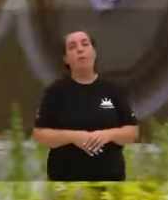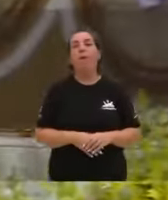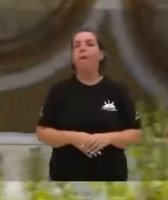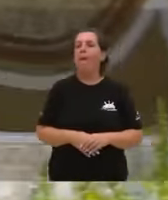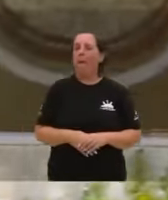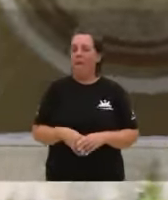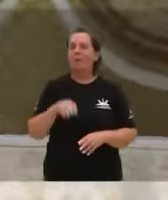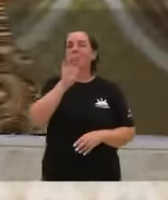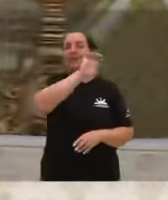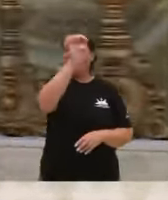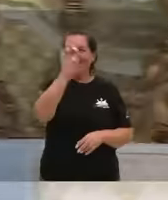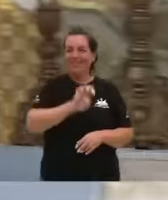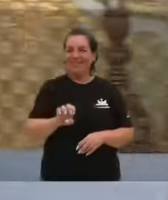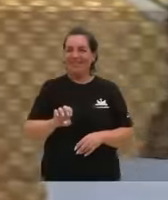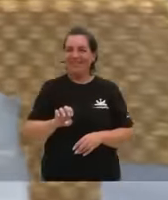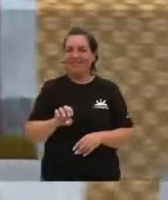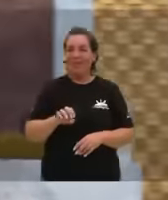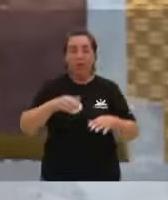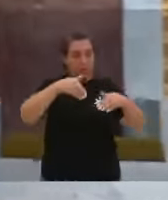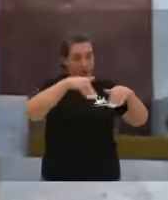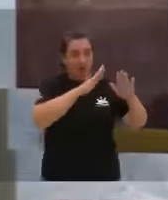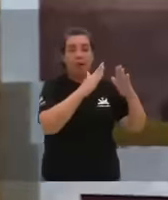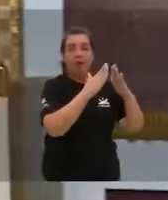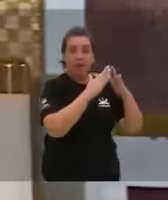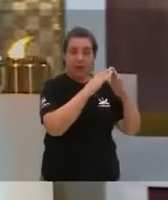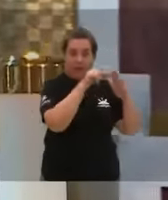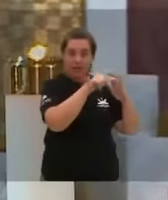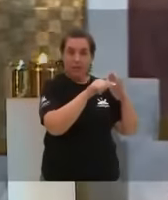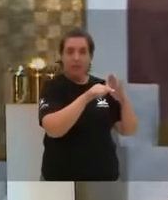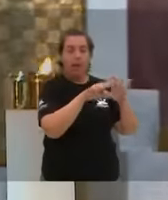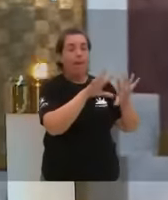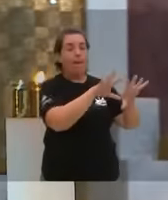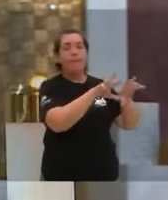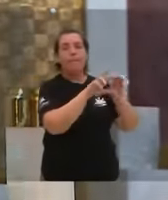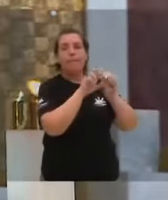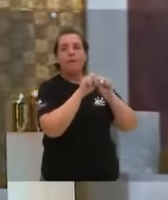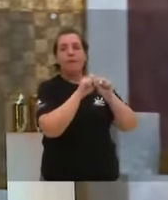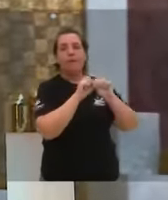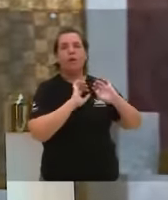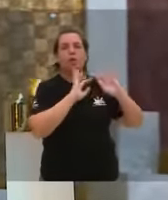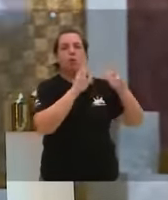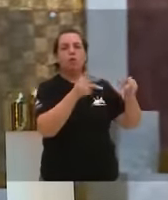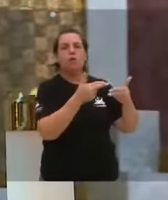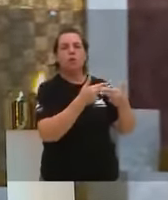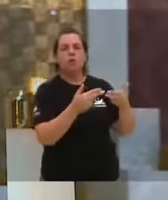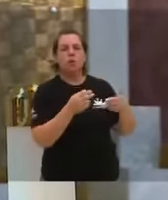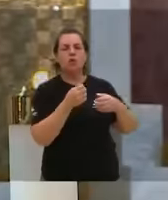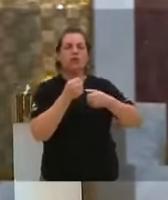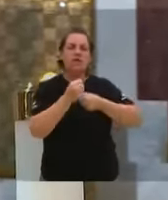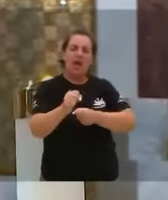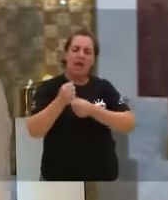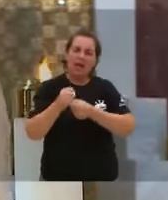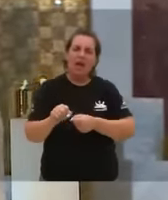Eliseu vai para casa, pega todos os maquinários,